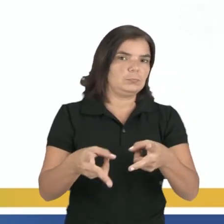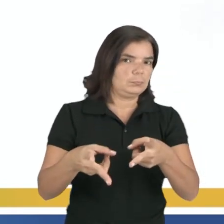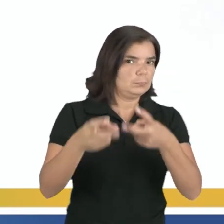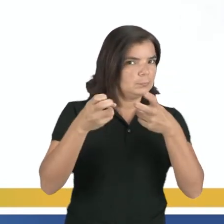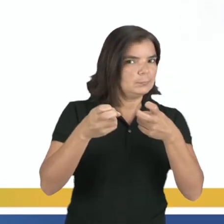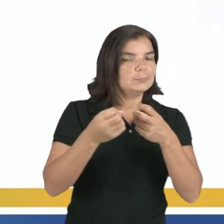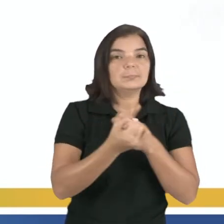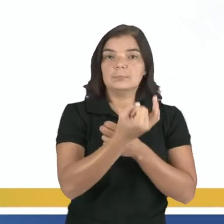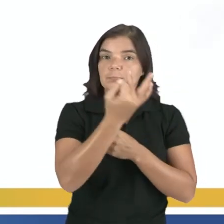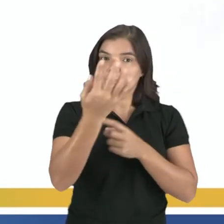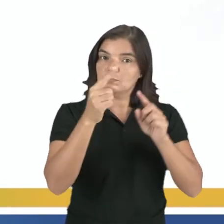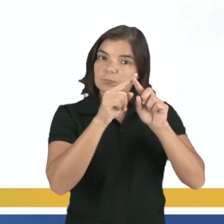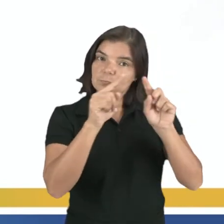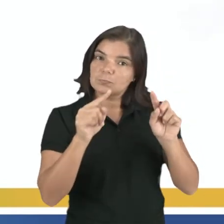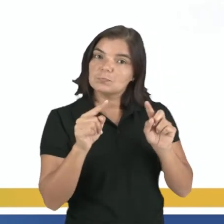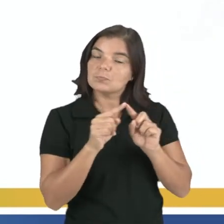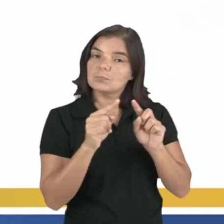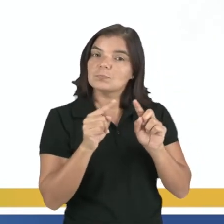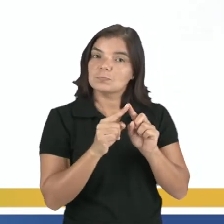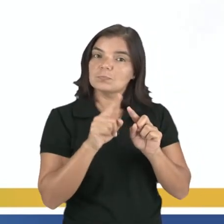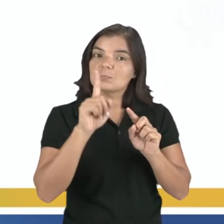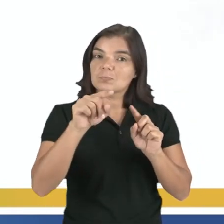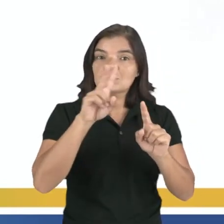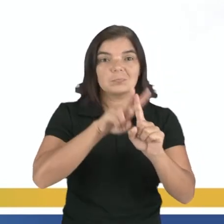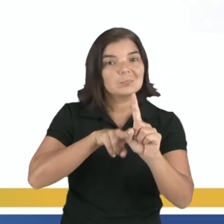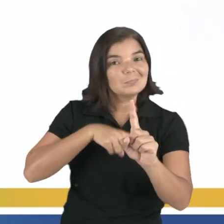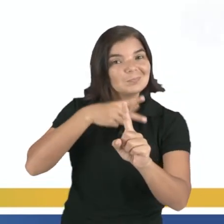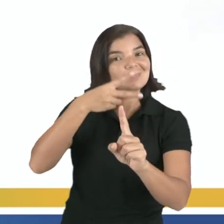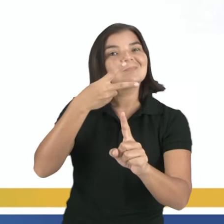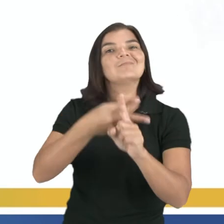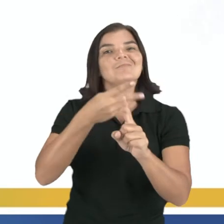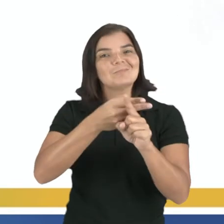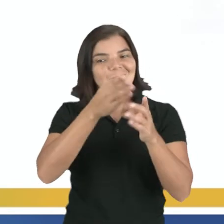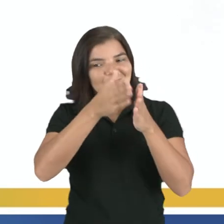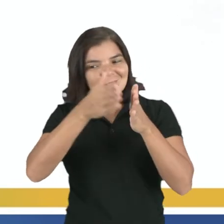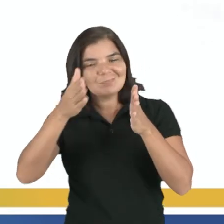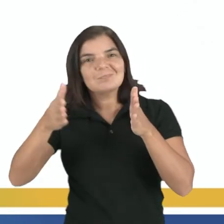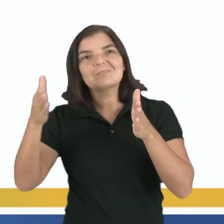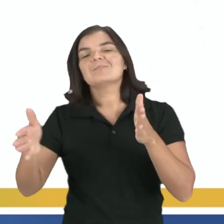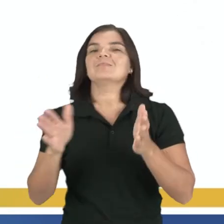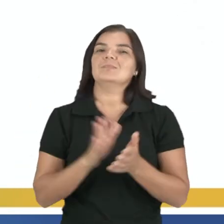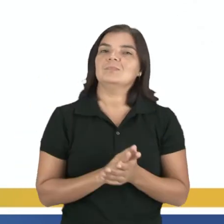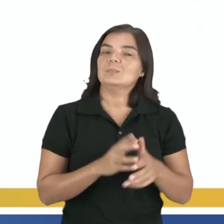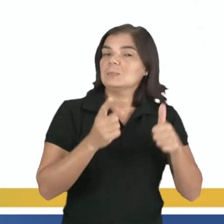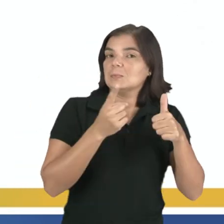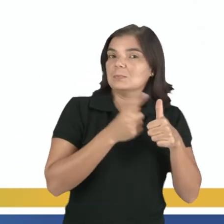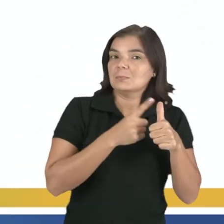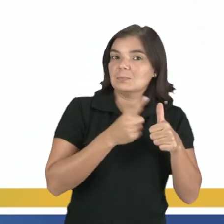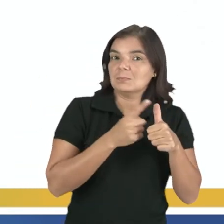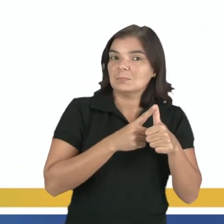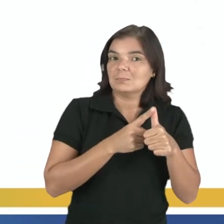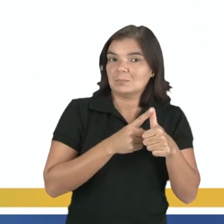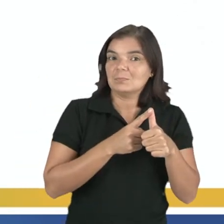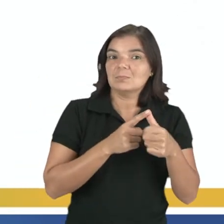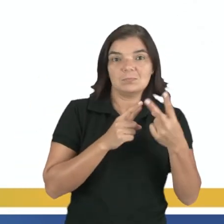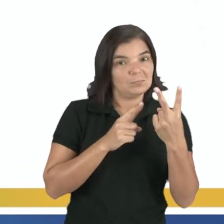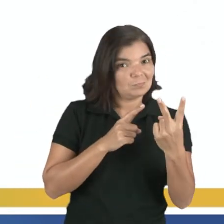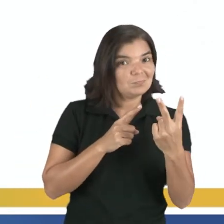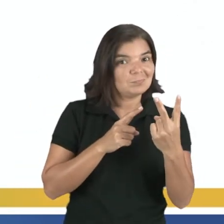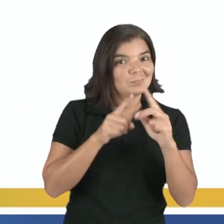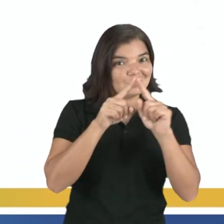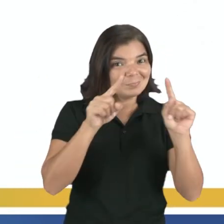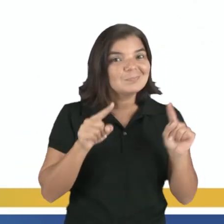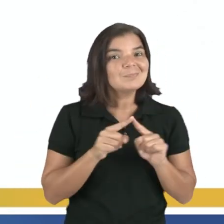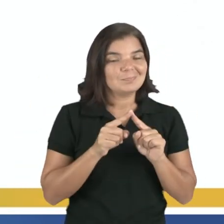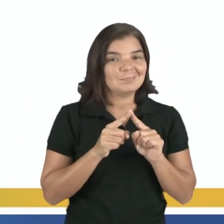a quantidade de quadradinhos por barra é o dobro da ordem dessa barra. Ó. Na primeira, eu tinha 2